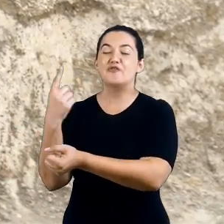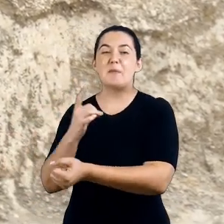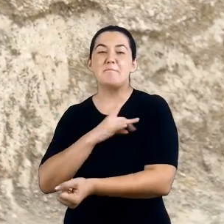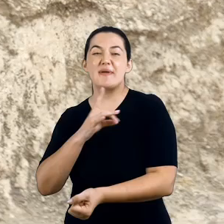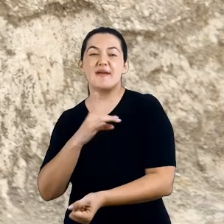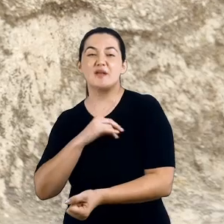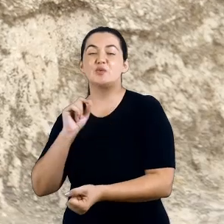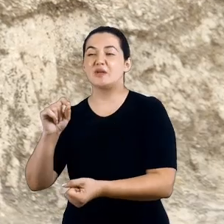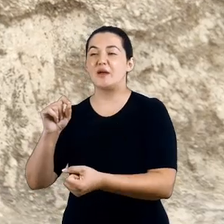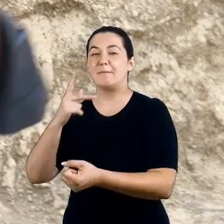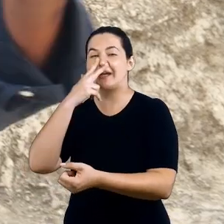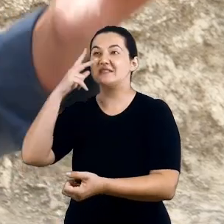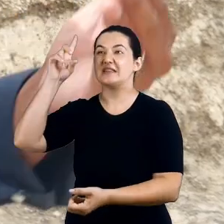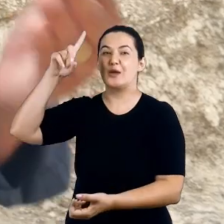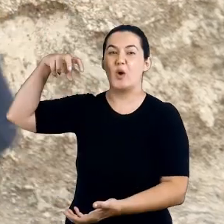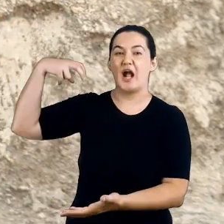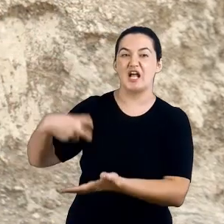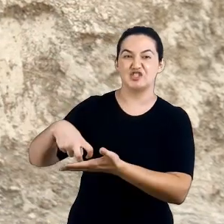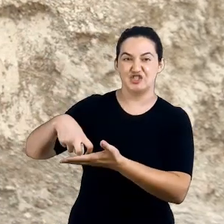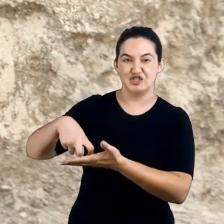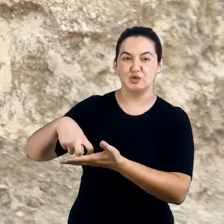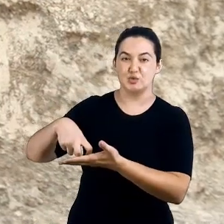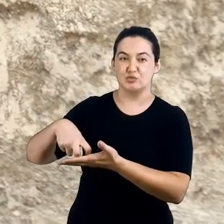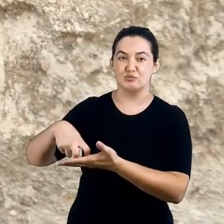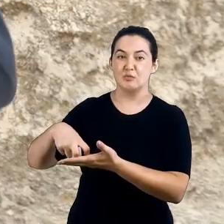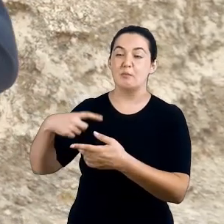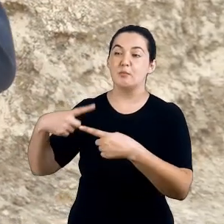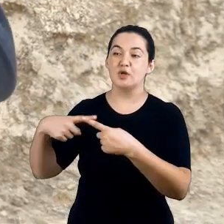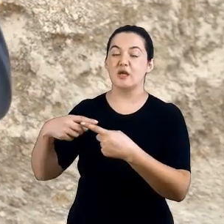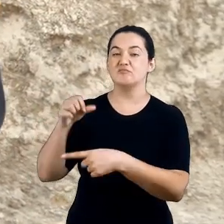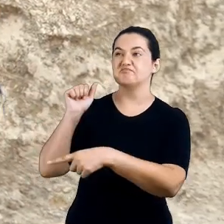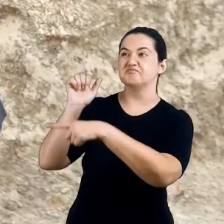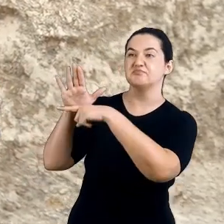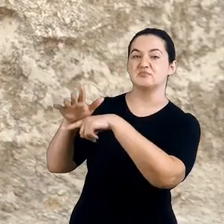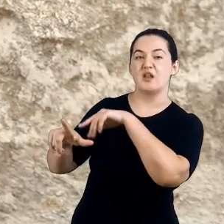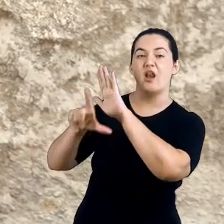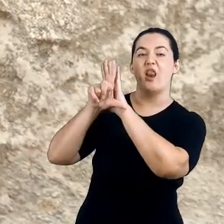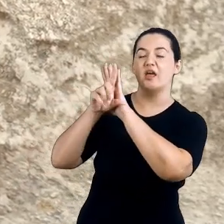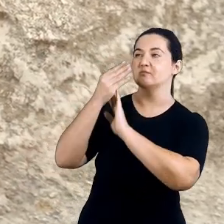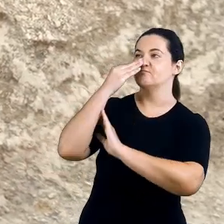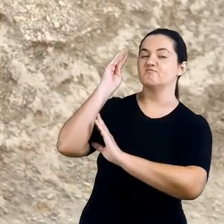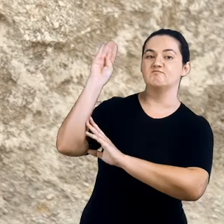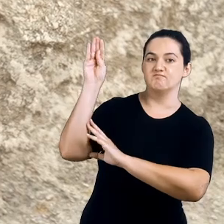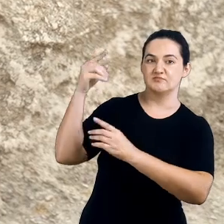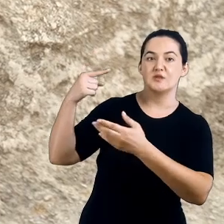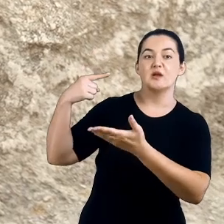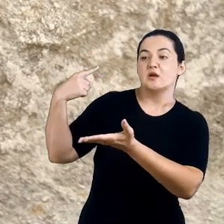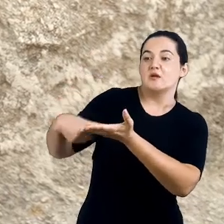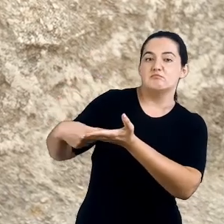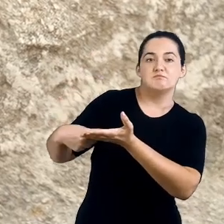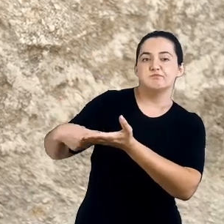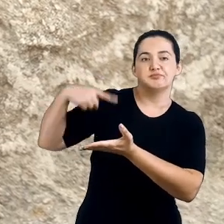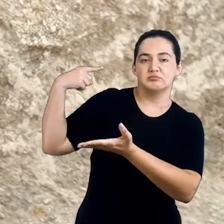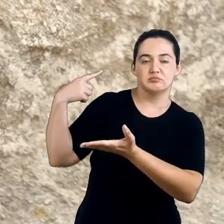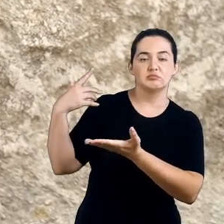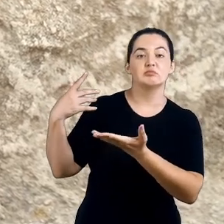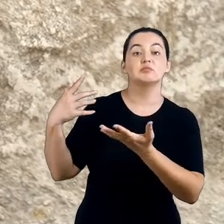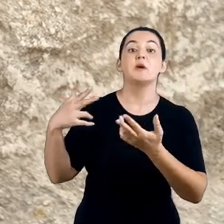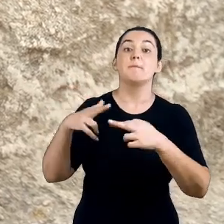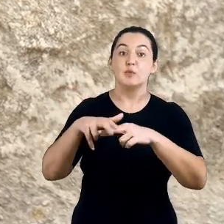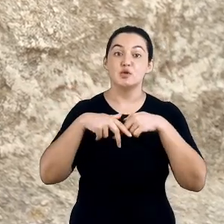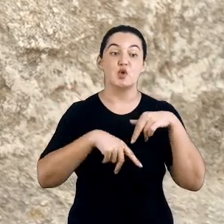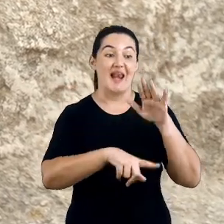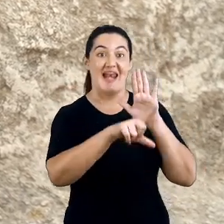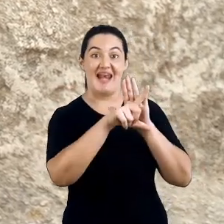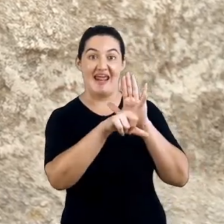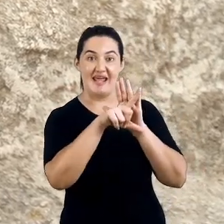o cativeiro fosse um castigo divino porque eles estavam quebrando a aliança, quebrando o pacto com Deus. Em função disso,